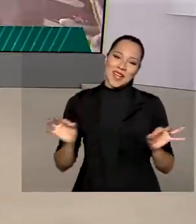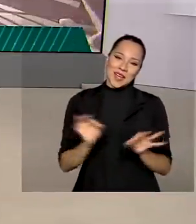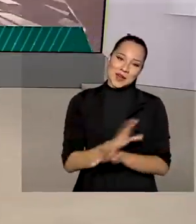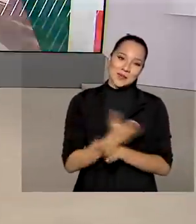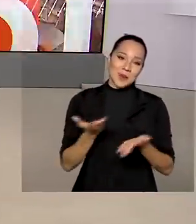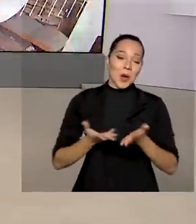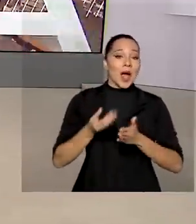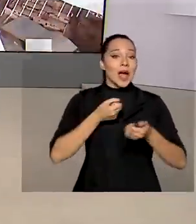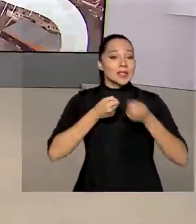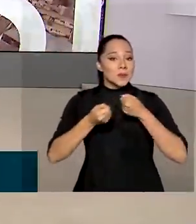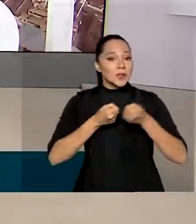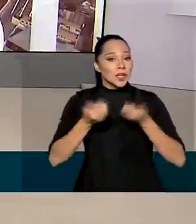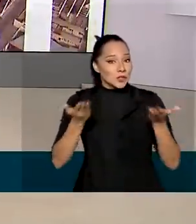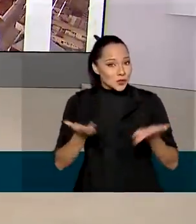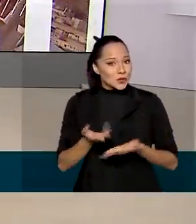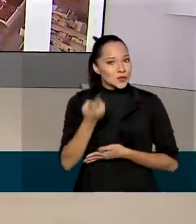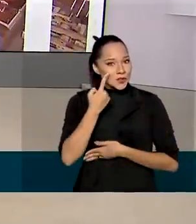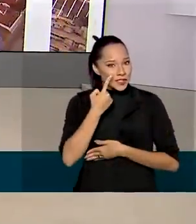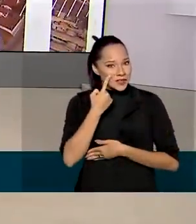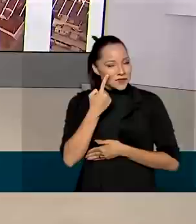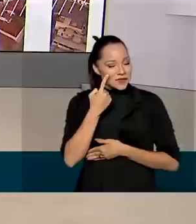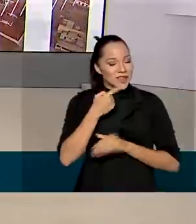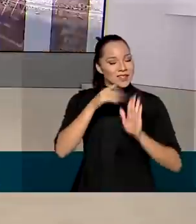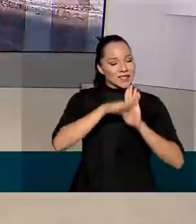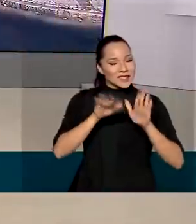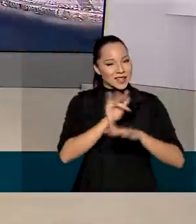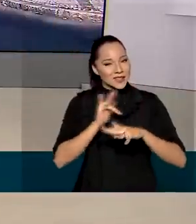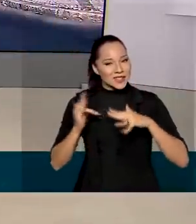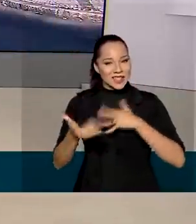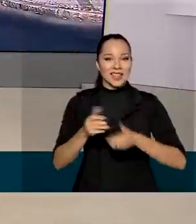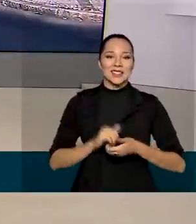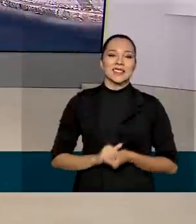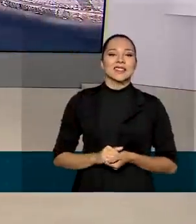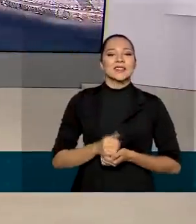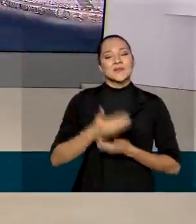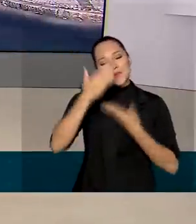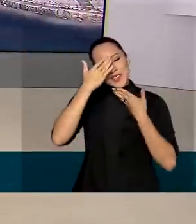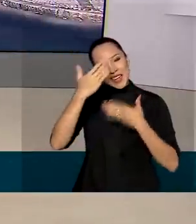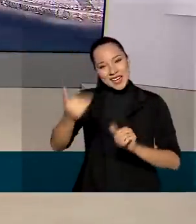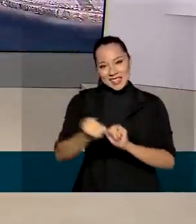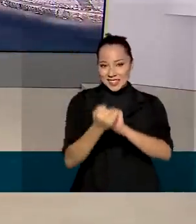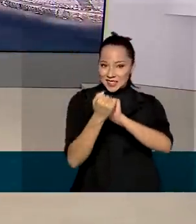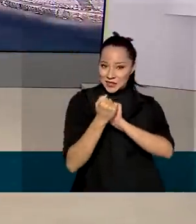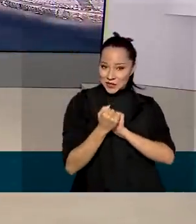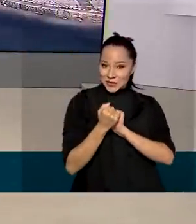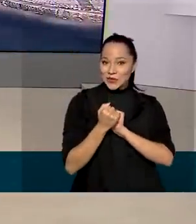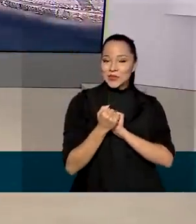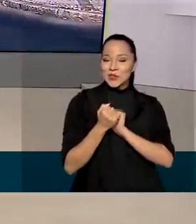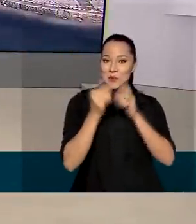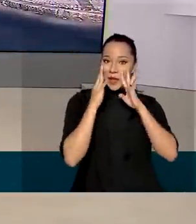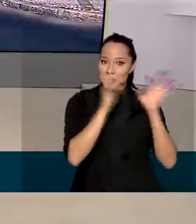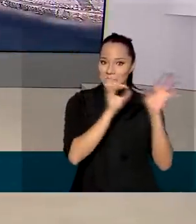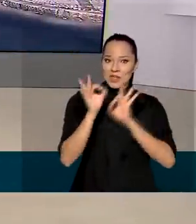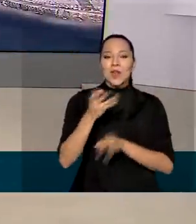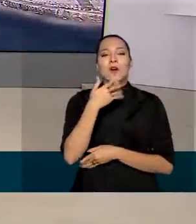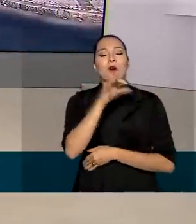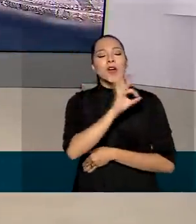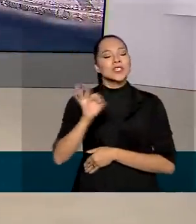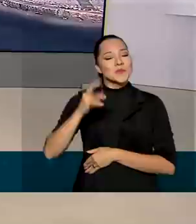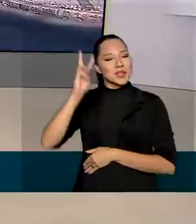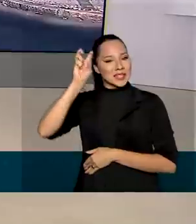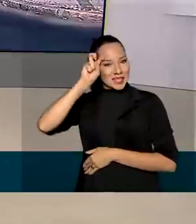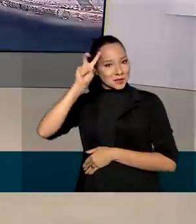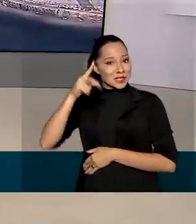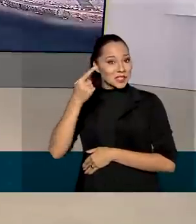fica por aqui as reportagens de hoje você confere em nossas redes sociais muito obrigada pela sua companhia pela sua audiência é uma ótima